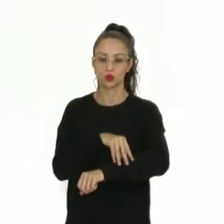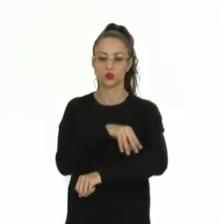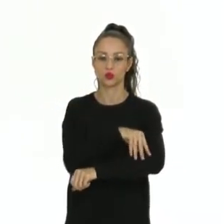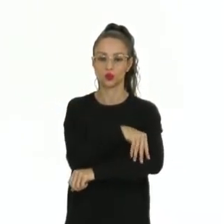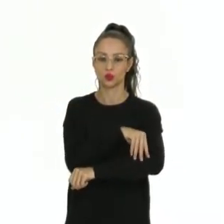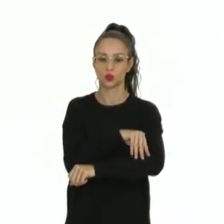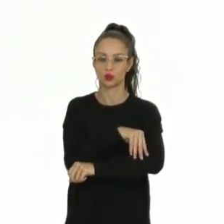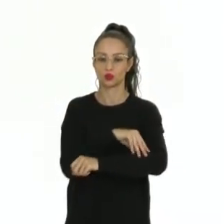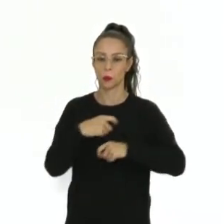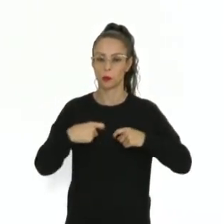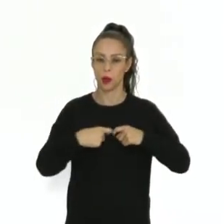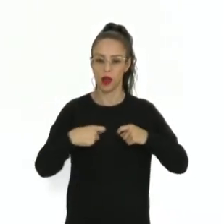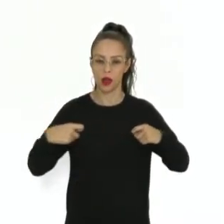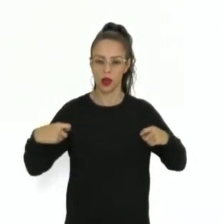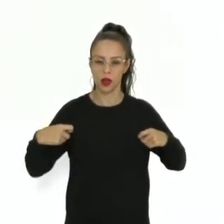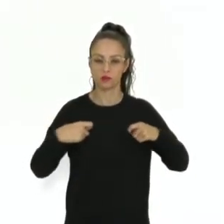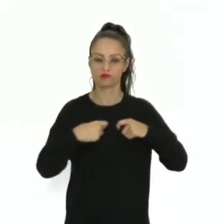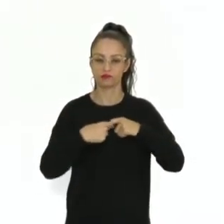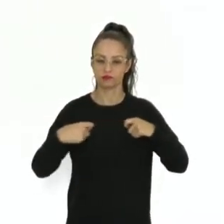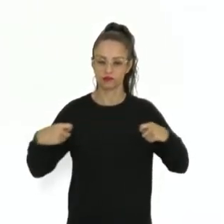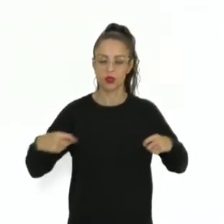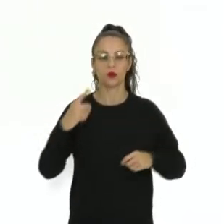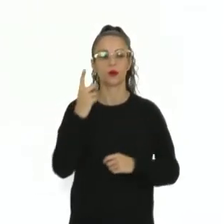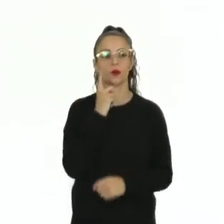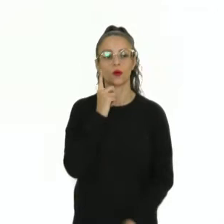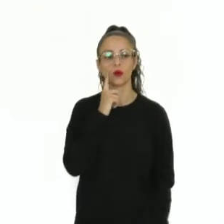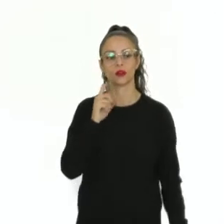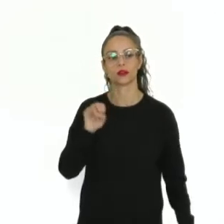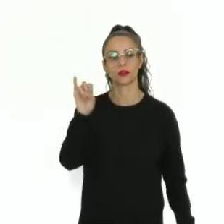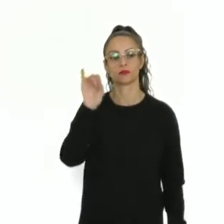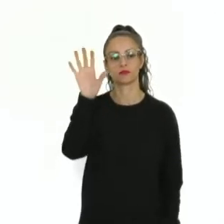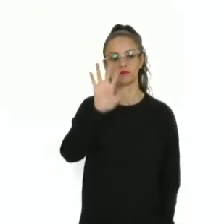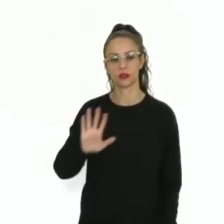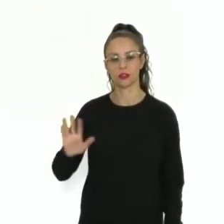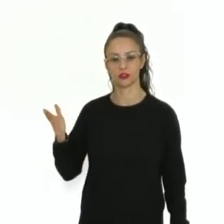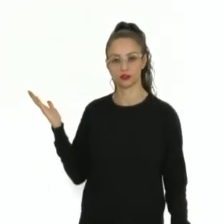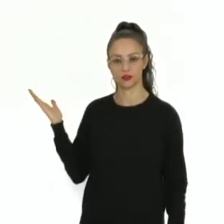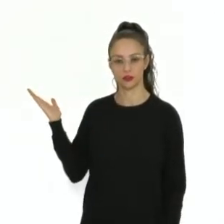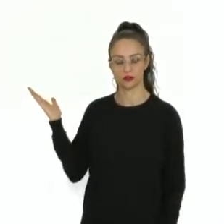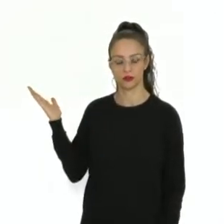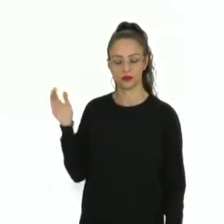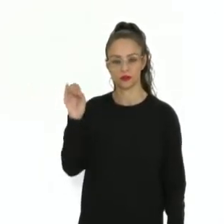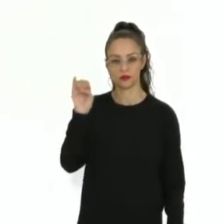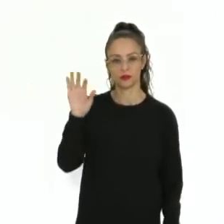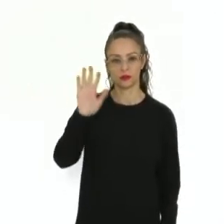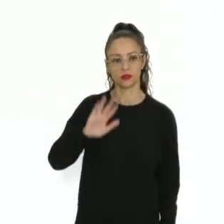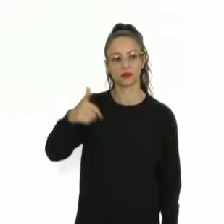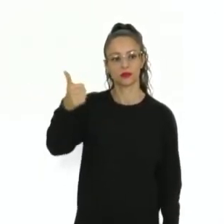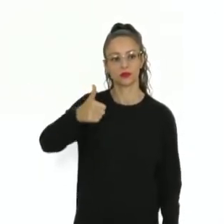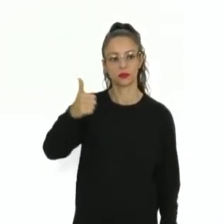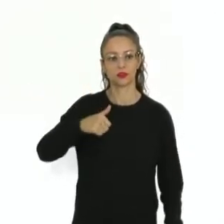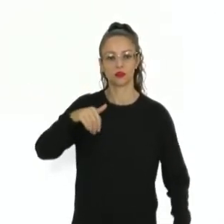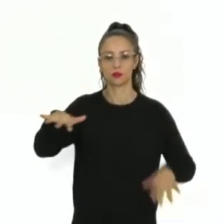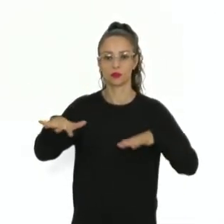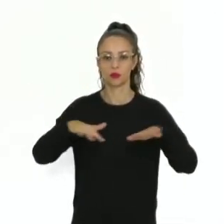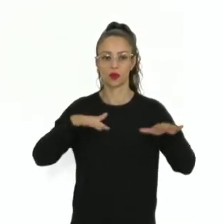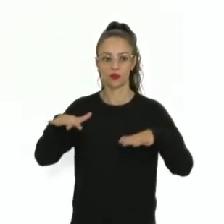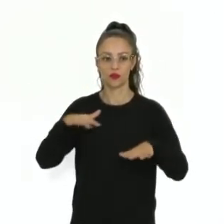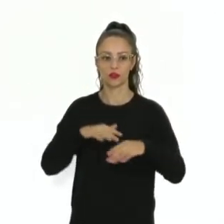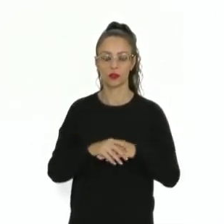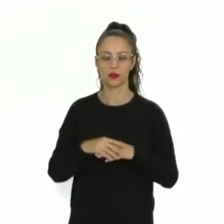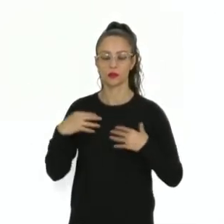músculos do corpo. Então, observem nas imagens aqui, né? Nós temos aqui na primeira imagem um movimento de rotação